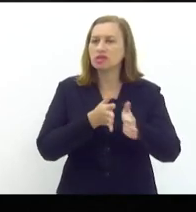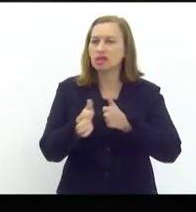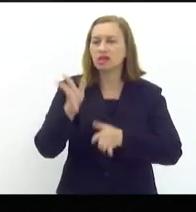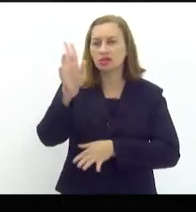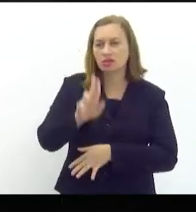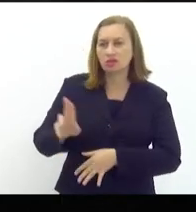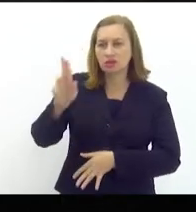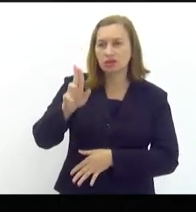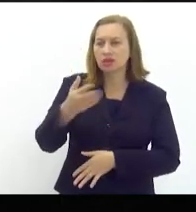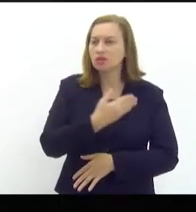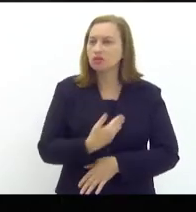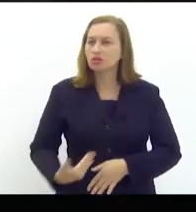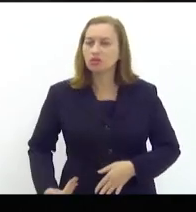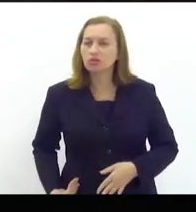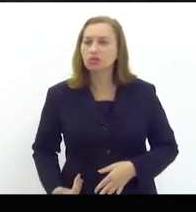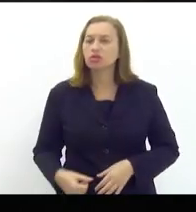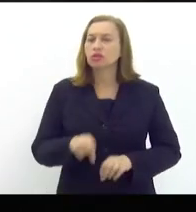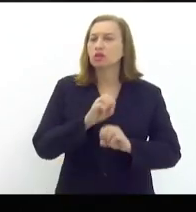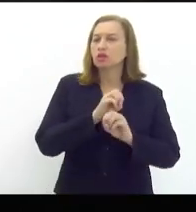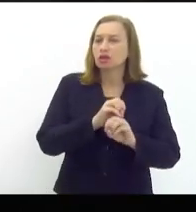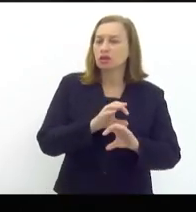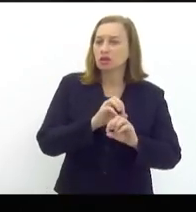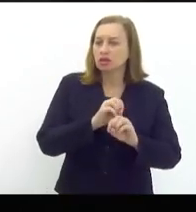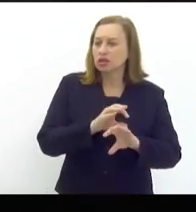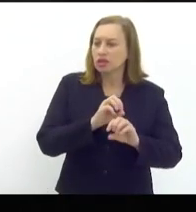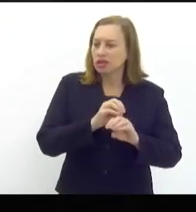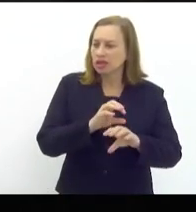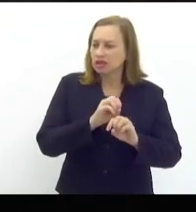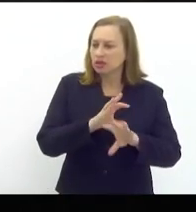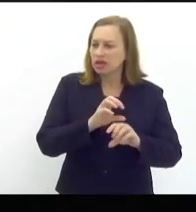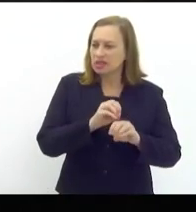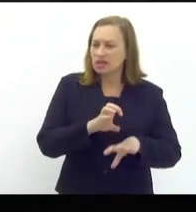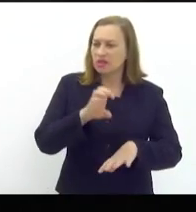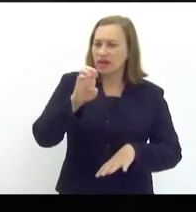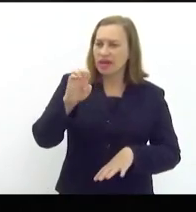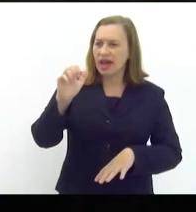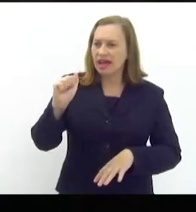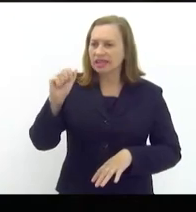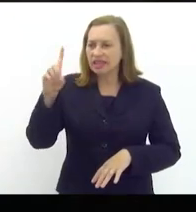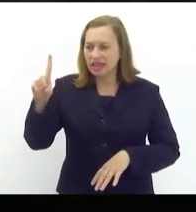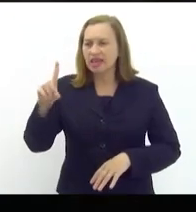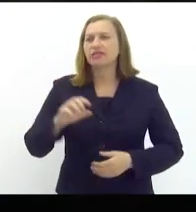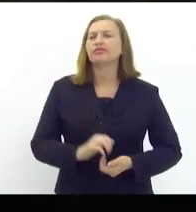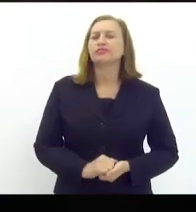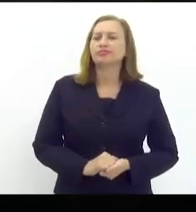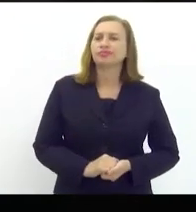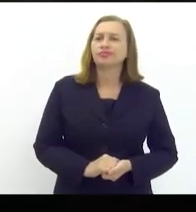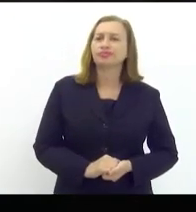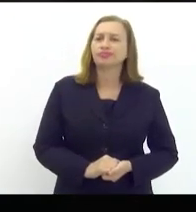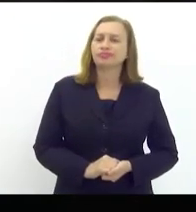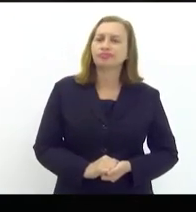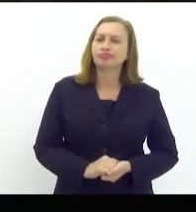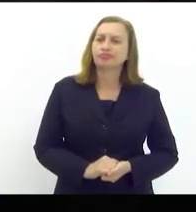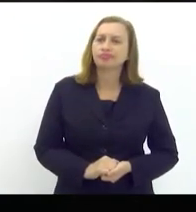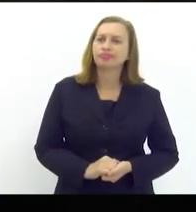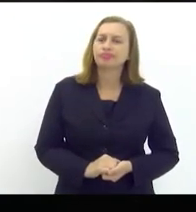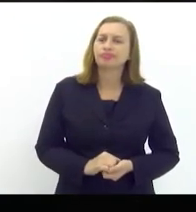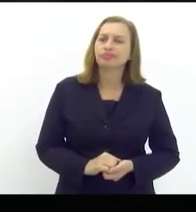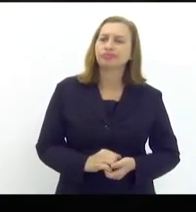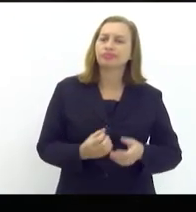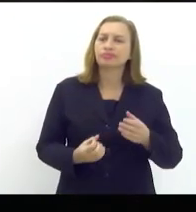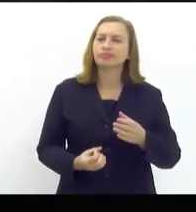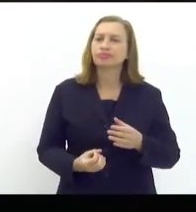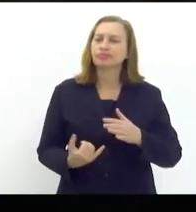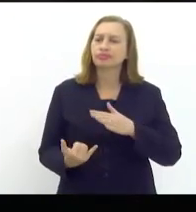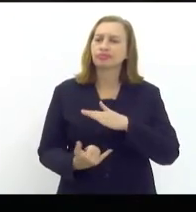universidades públicas por meio da Educação a Distância e todo estado do Rio de Janeiro então nos últimos anos a fundação cecierge vem